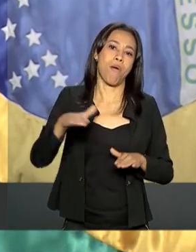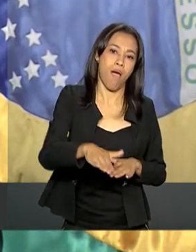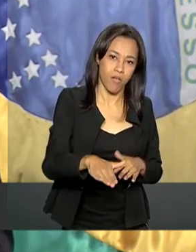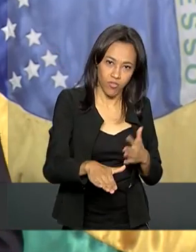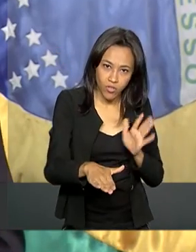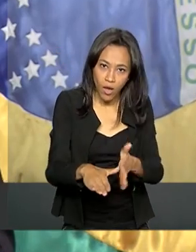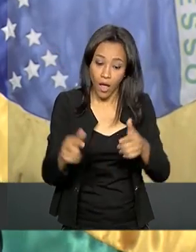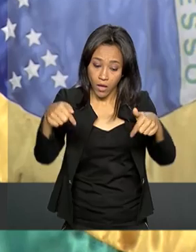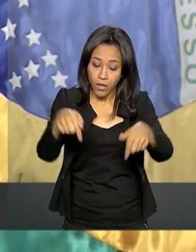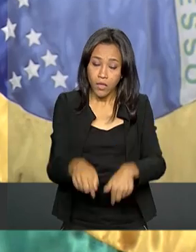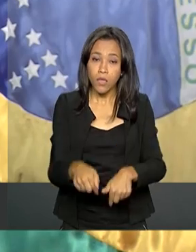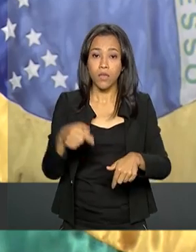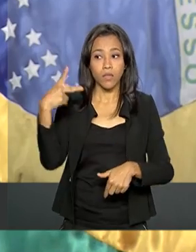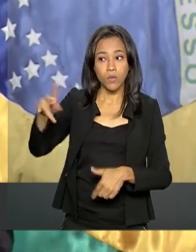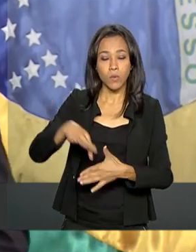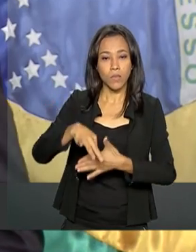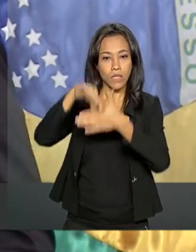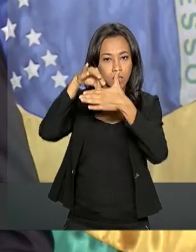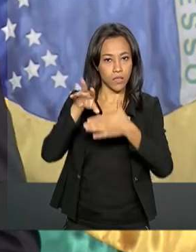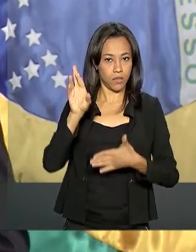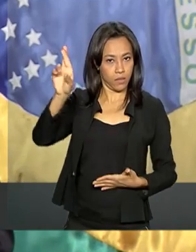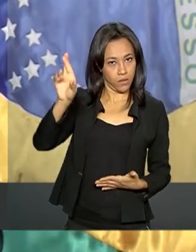sob a liderança de Vossa Excelência,